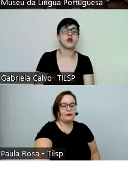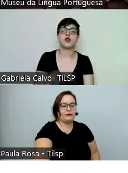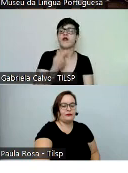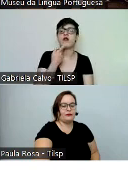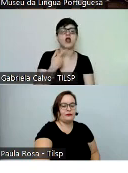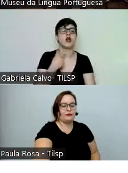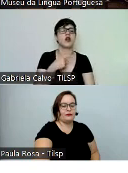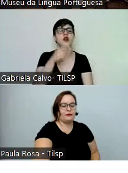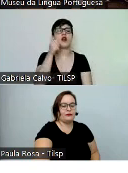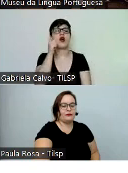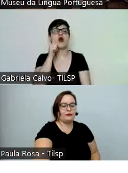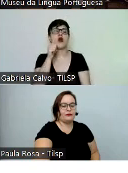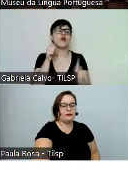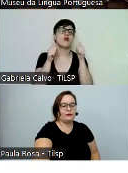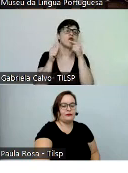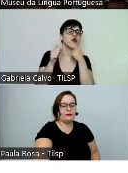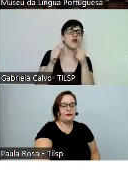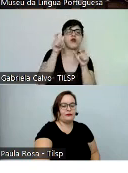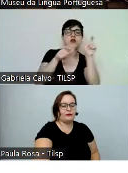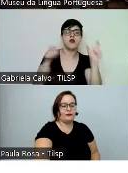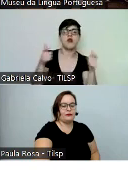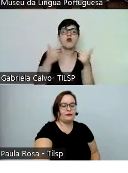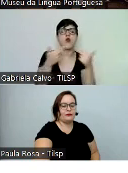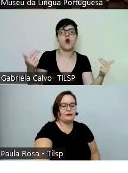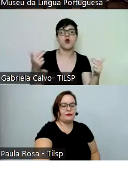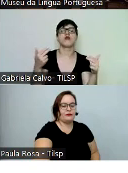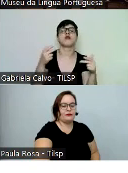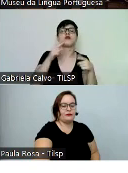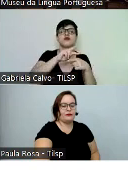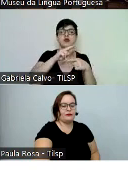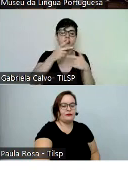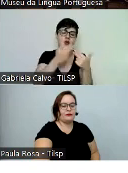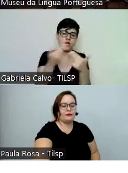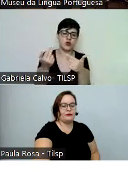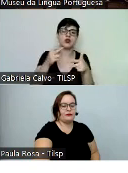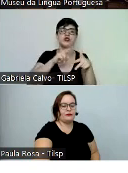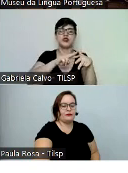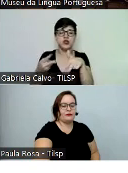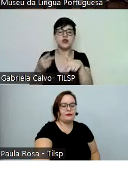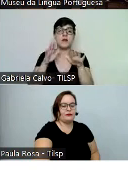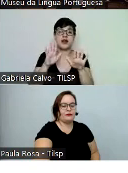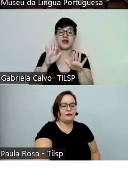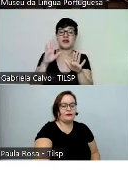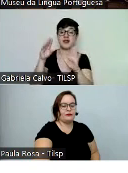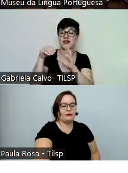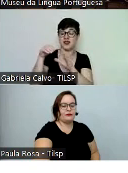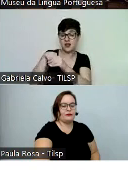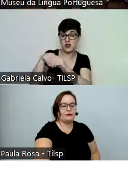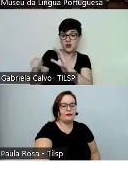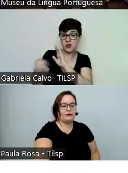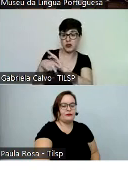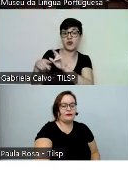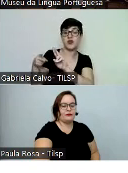gêneros na língua os pronomes a linguagem neutra essa questão não existe nos idiomas